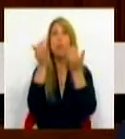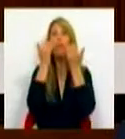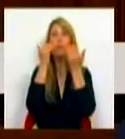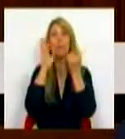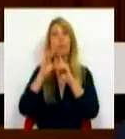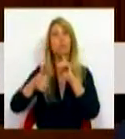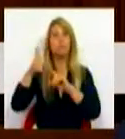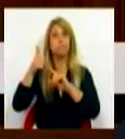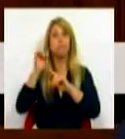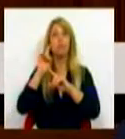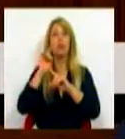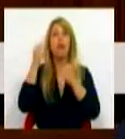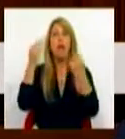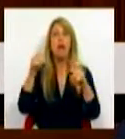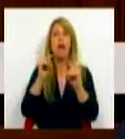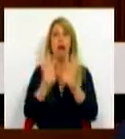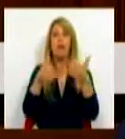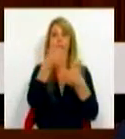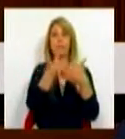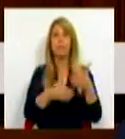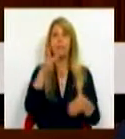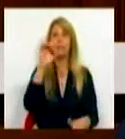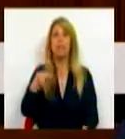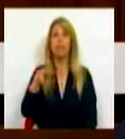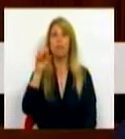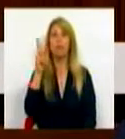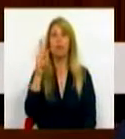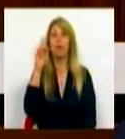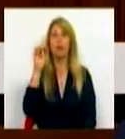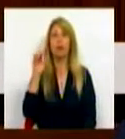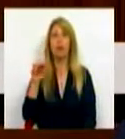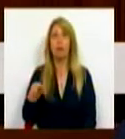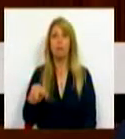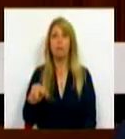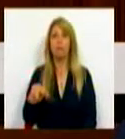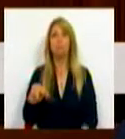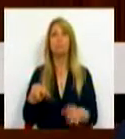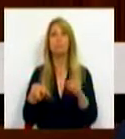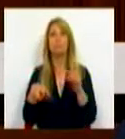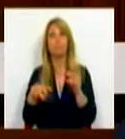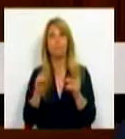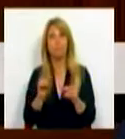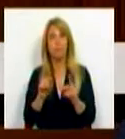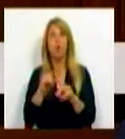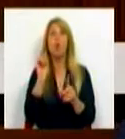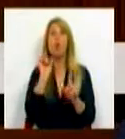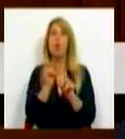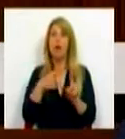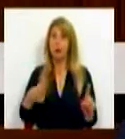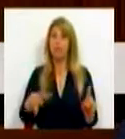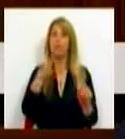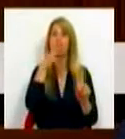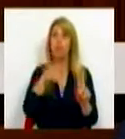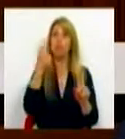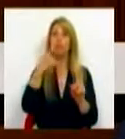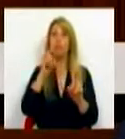CMVM. E nesta informação, o BANIF comunica que instaurou uma ação de responsabilidade